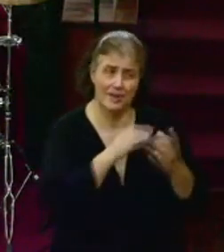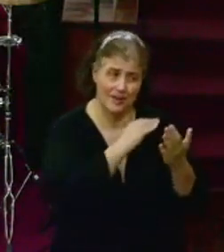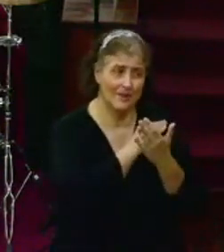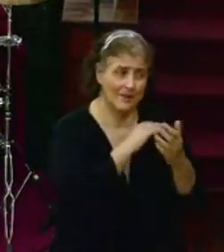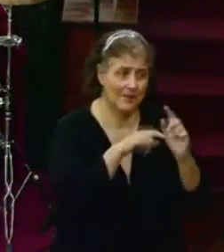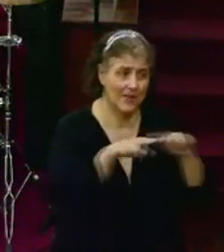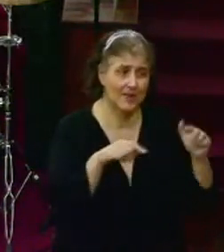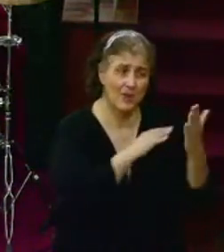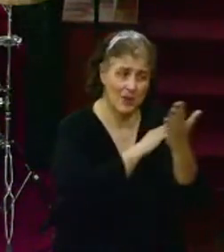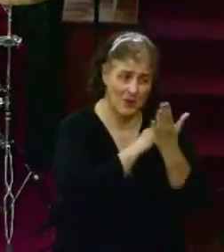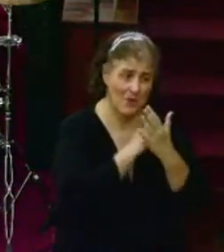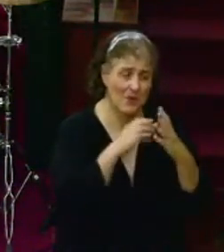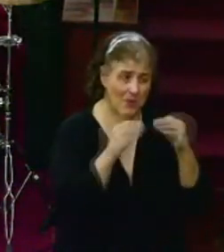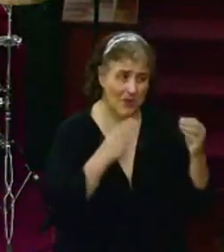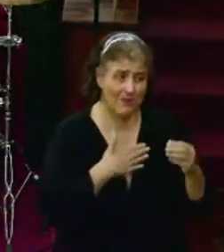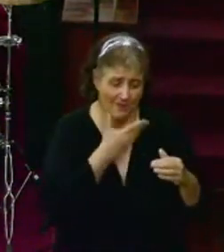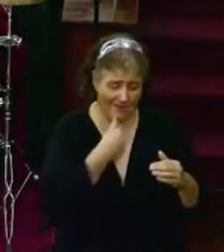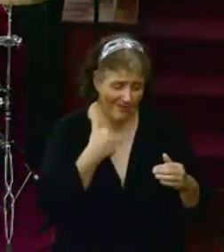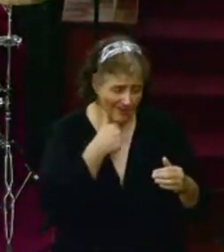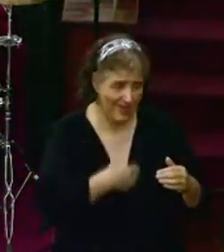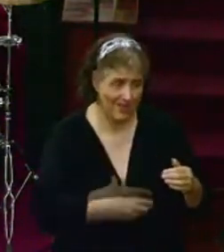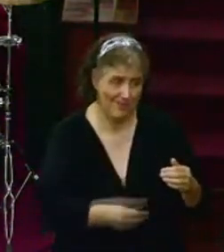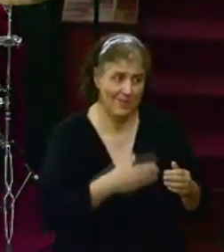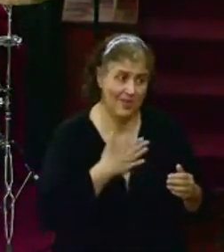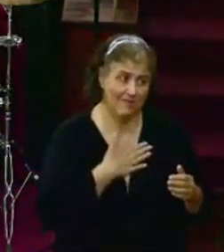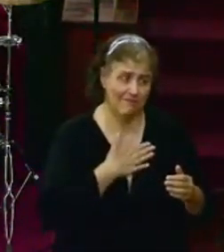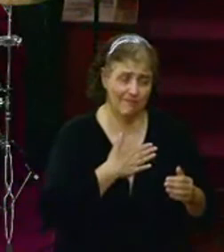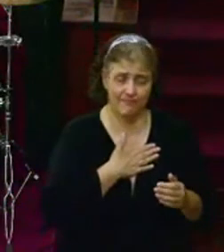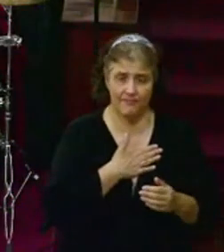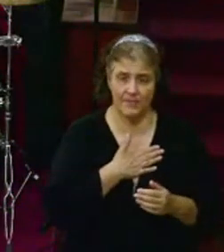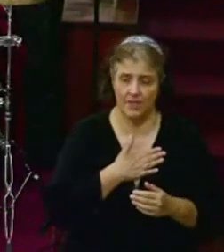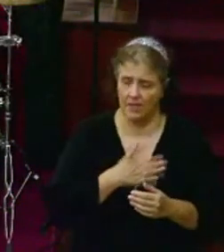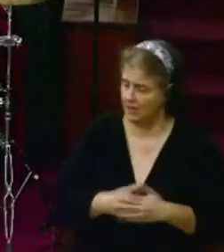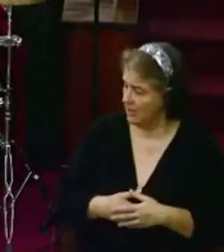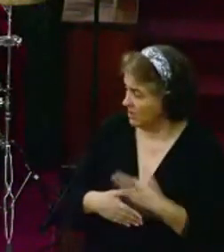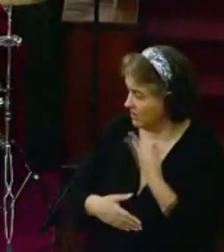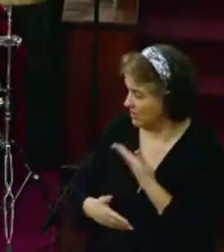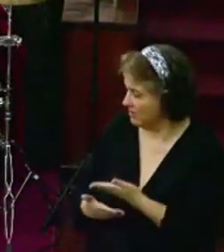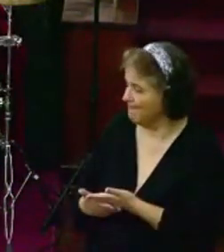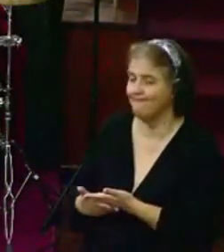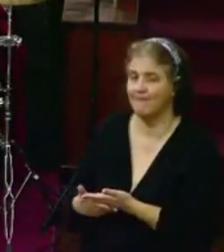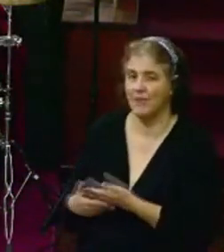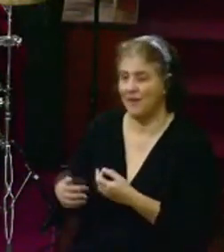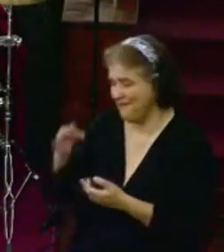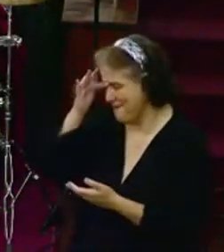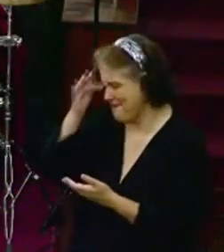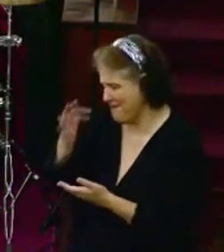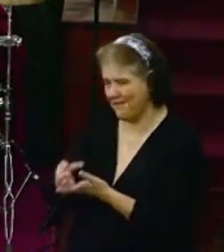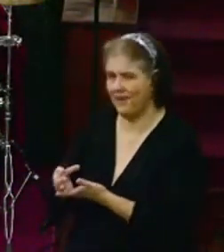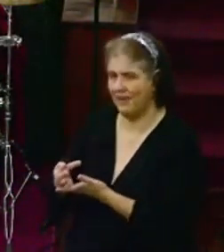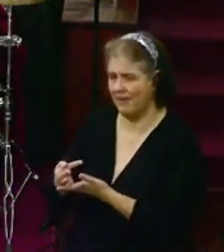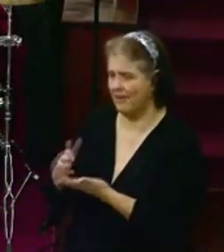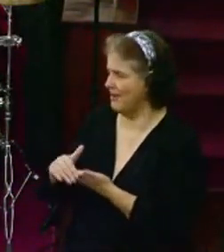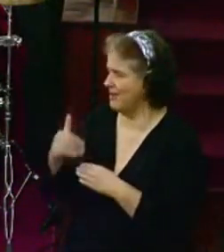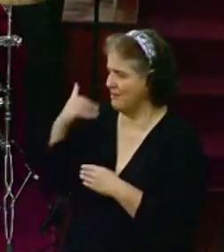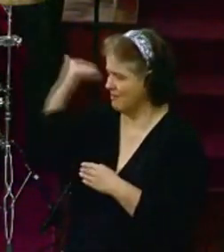digno de reivindicar nas coisas desta vida efêmera e passageira, mas quantas coisas do reino de Deus? Nós não somos dignos se não fosse a